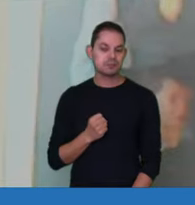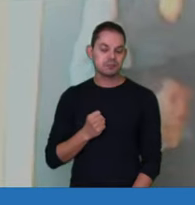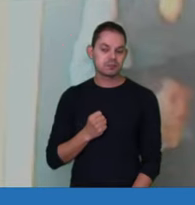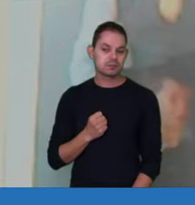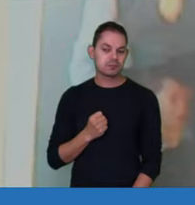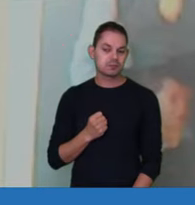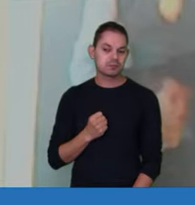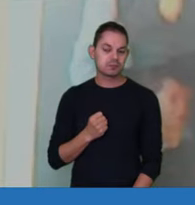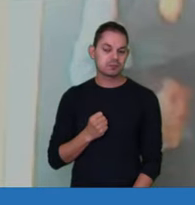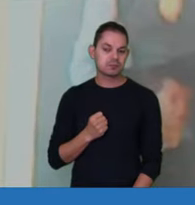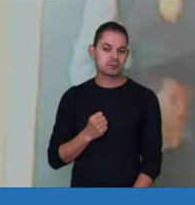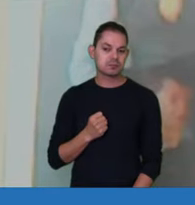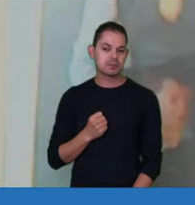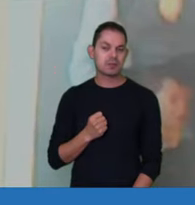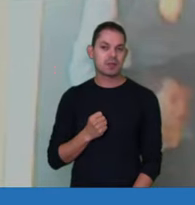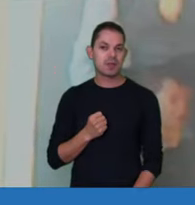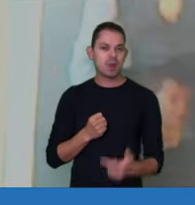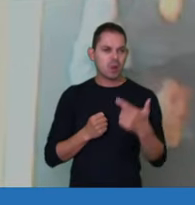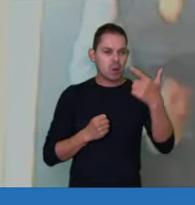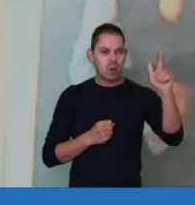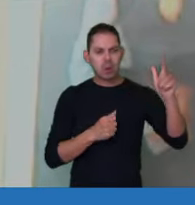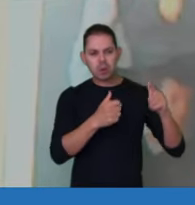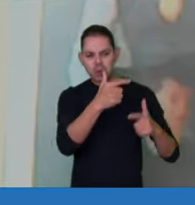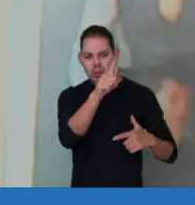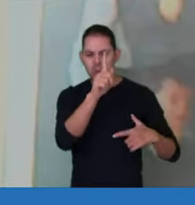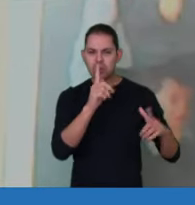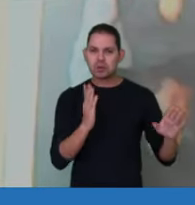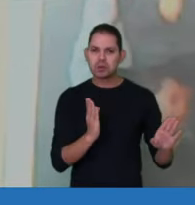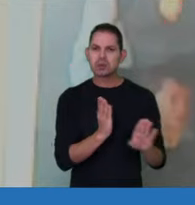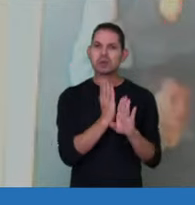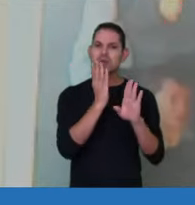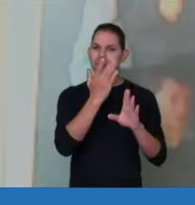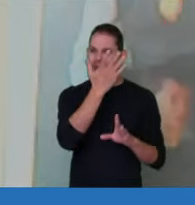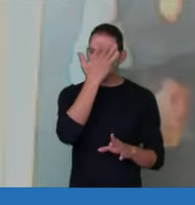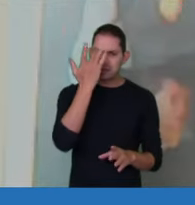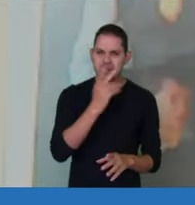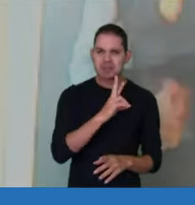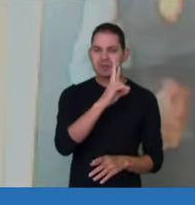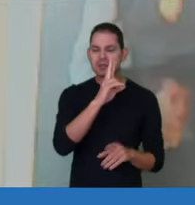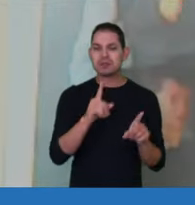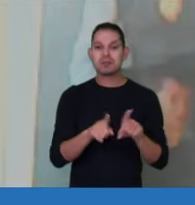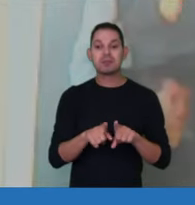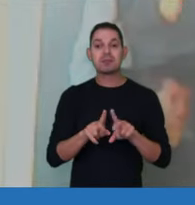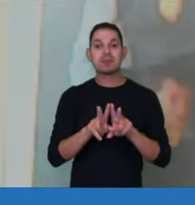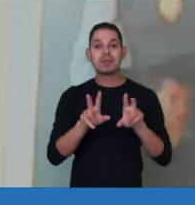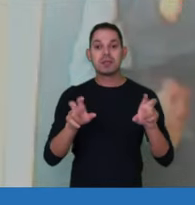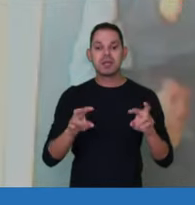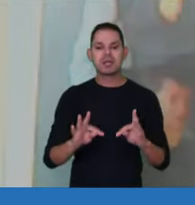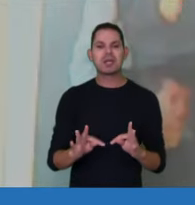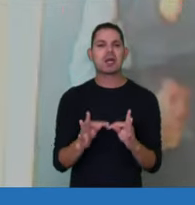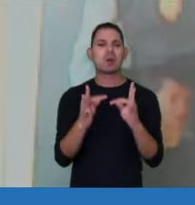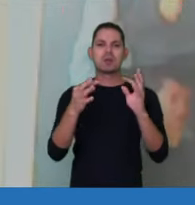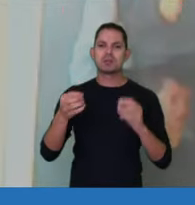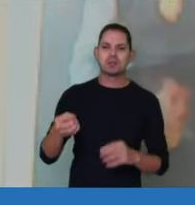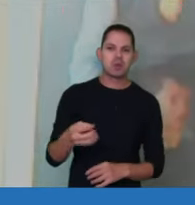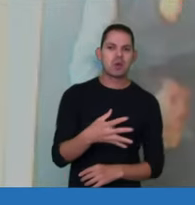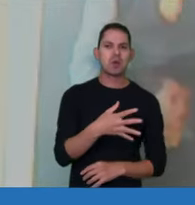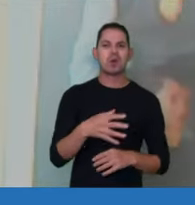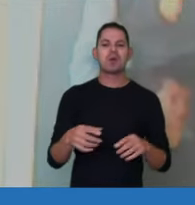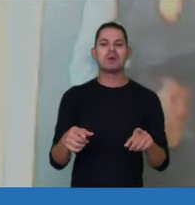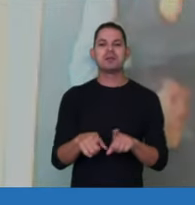faria com que outros casos fossem resolvidos, e falavam isso muito relacionado a novas tecnologias,